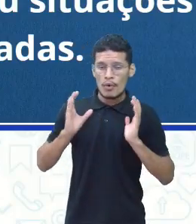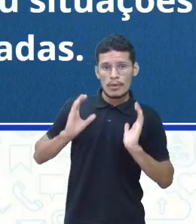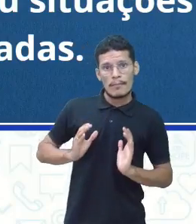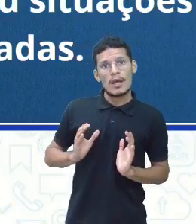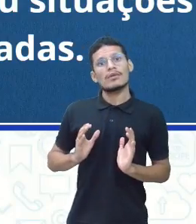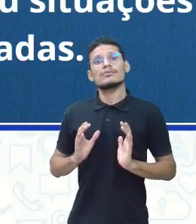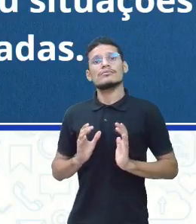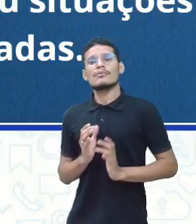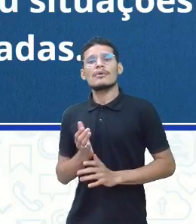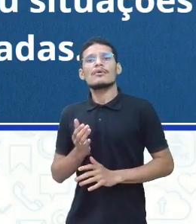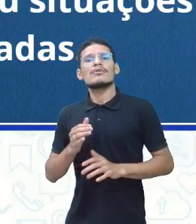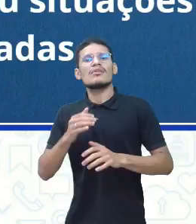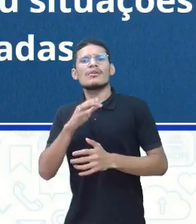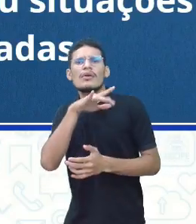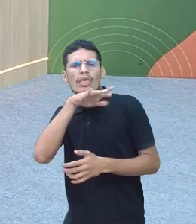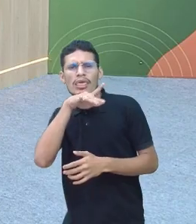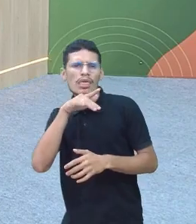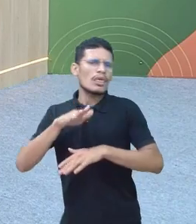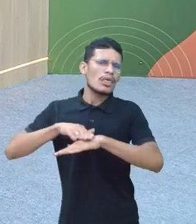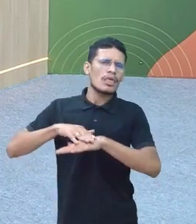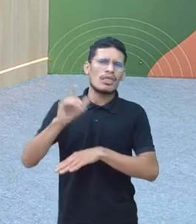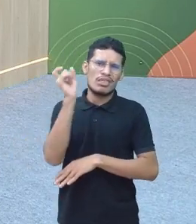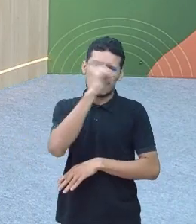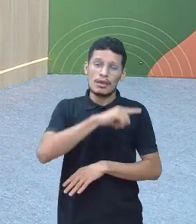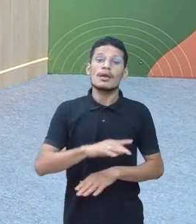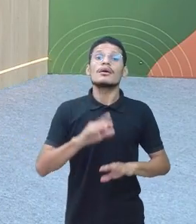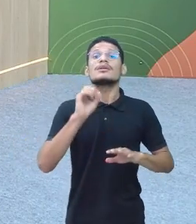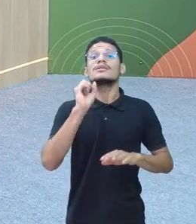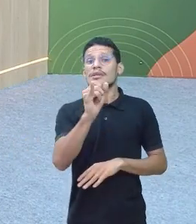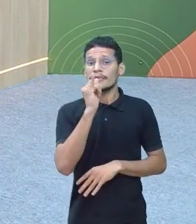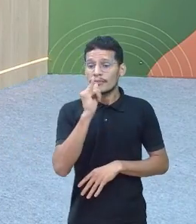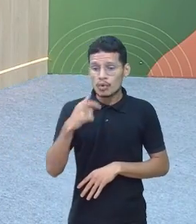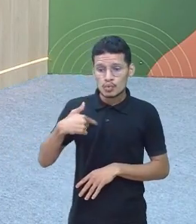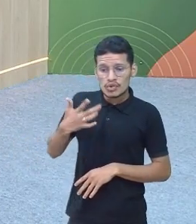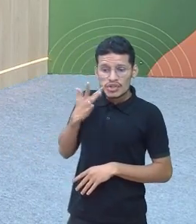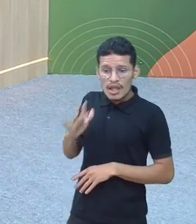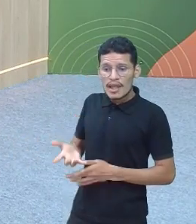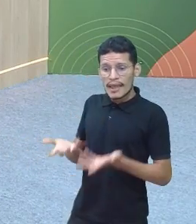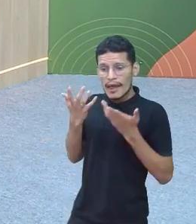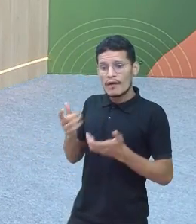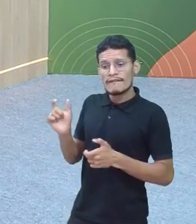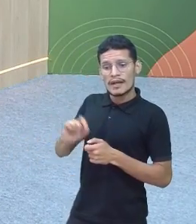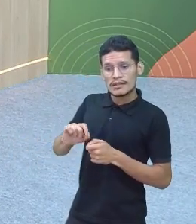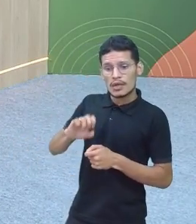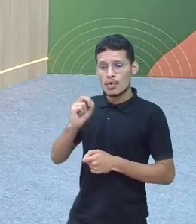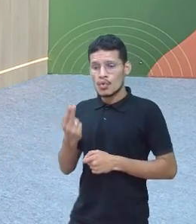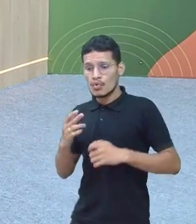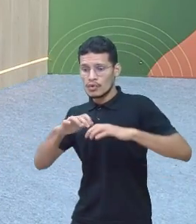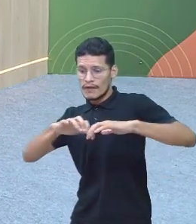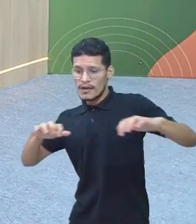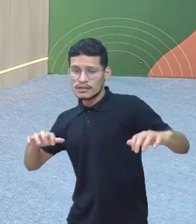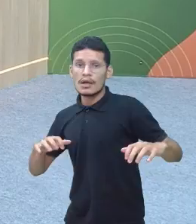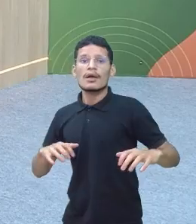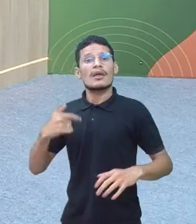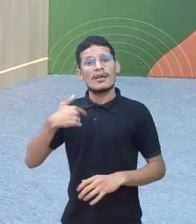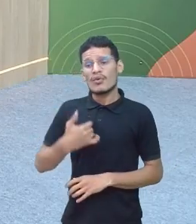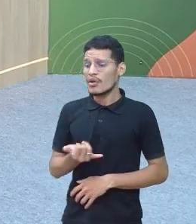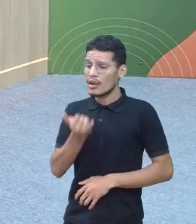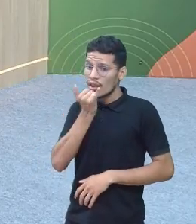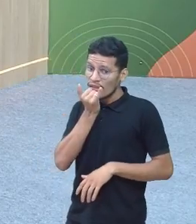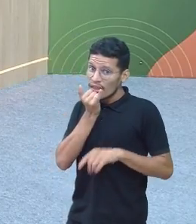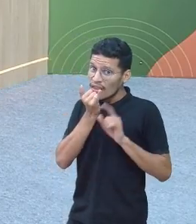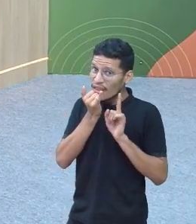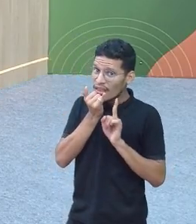ou situações inadequadas. Então, quando eu não sei se eu quero fazer alguma coisa, se eu quero me afastar de alguma situação, eu dou uma desculpa para